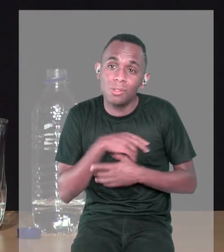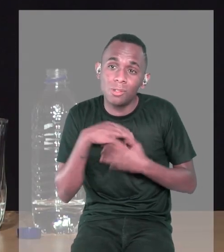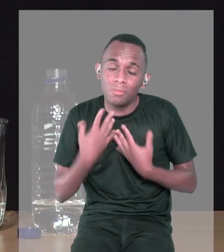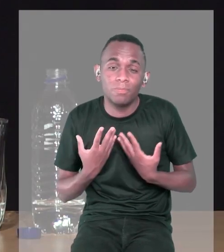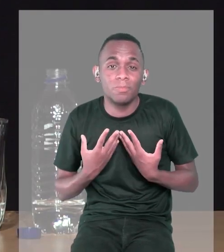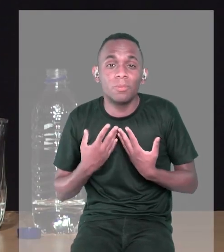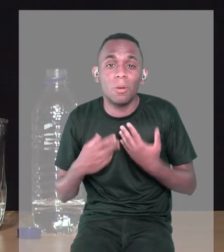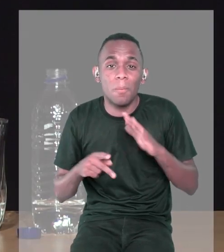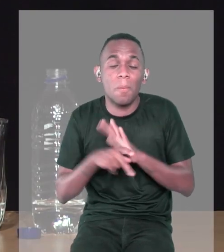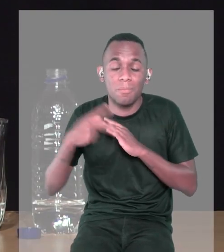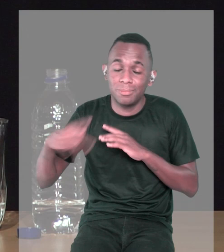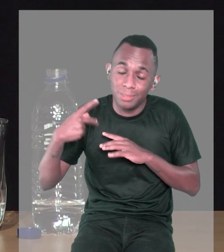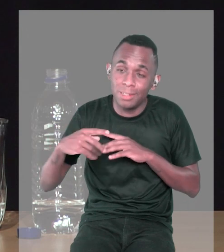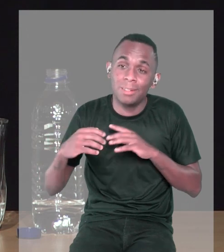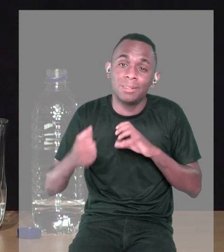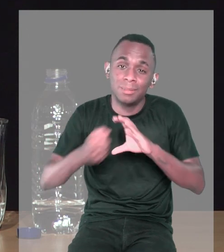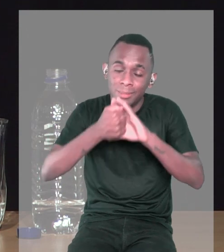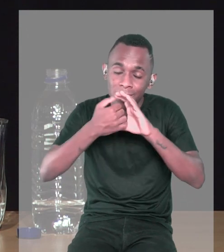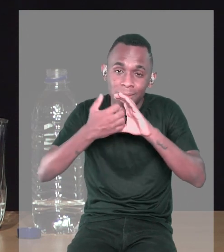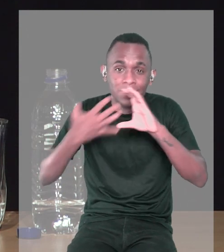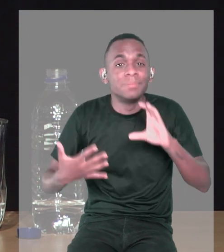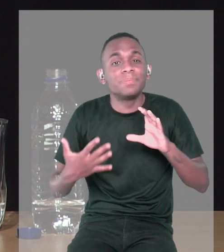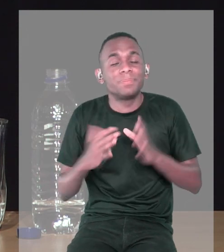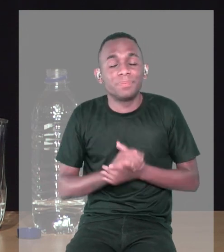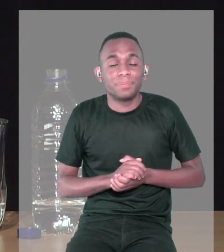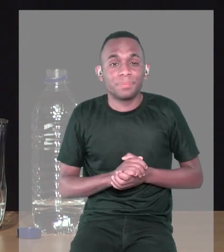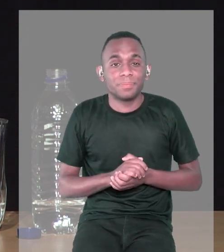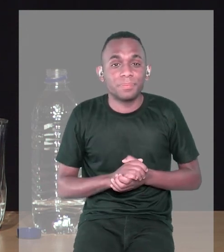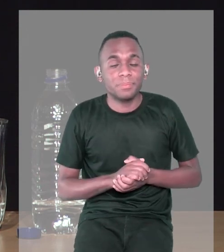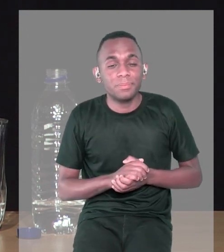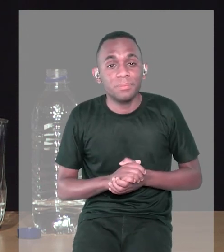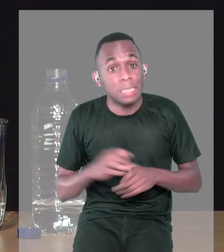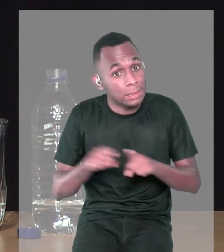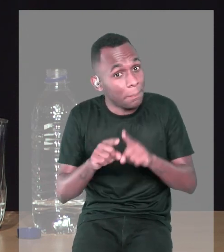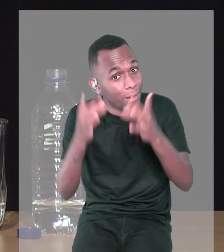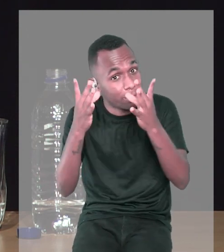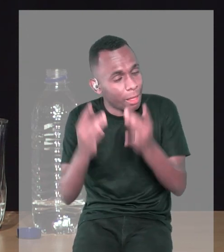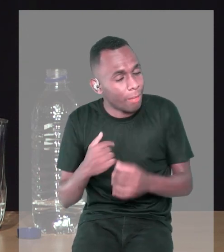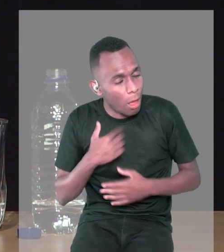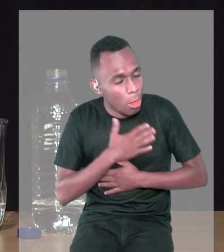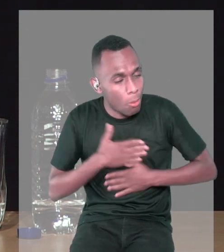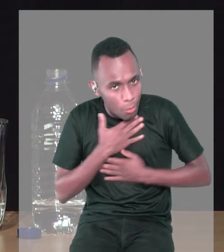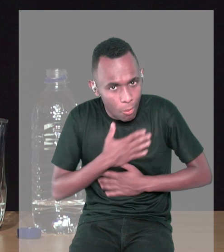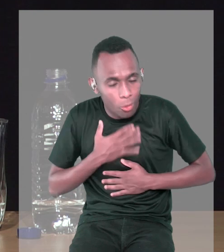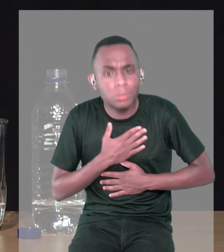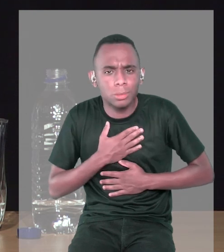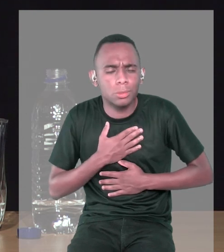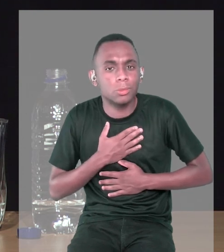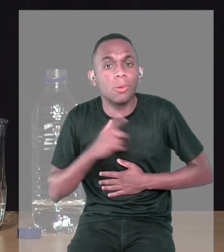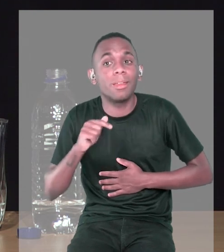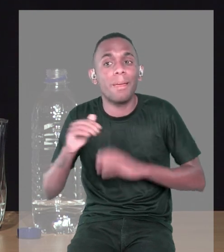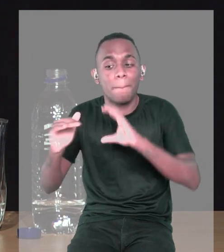ali. E com um detalhe que eu gosto, que é que veio por um e-mail, para ficar bem claro que a questão da técnica não tem nada a ver